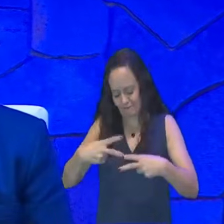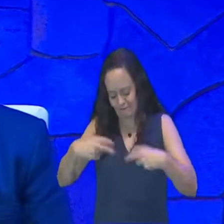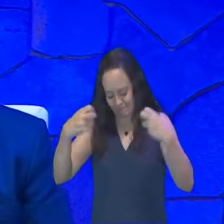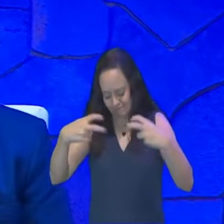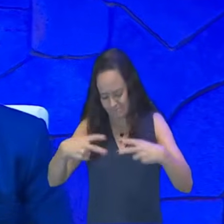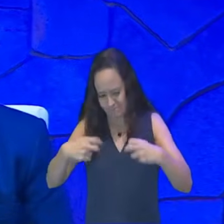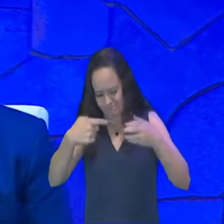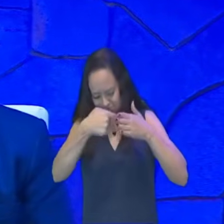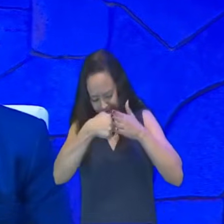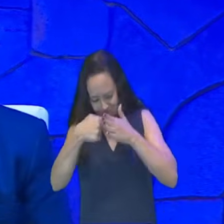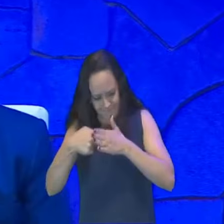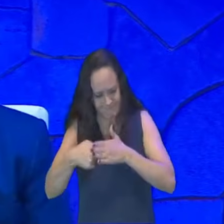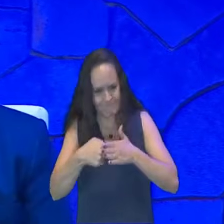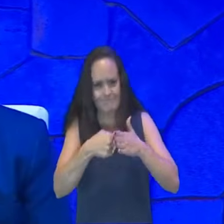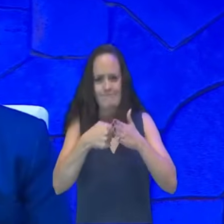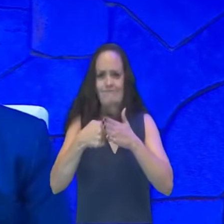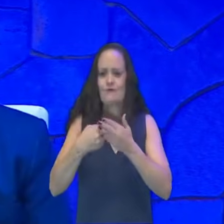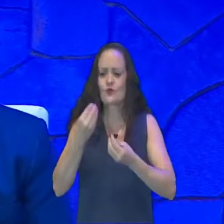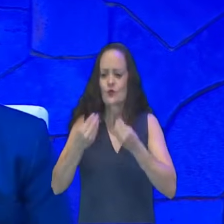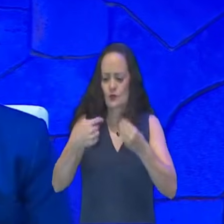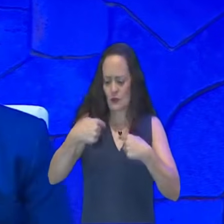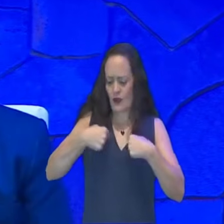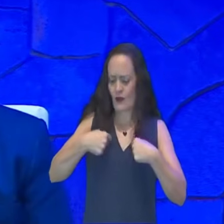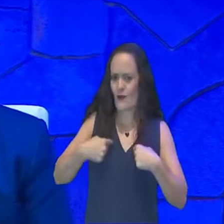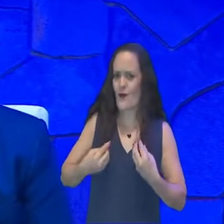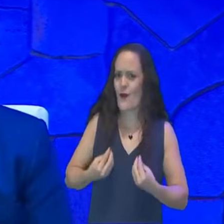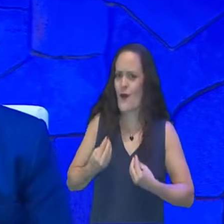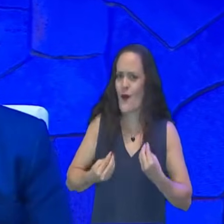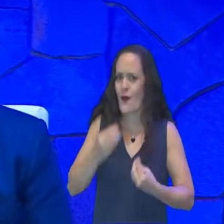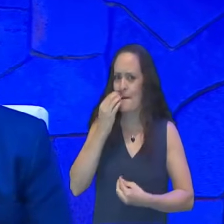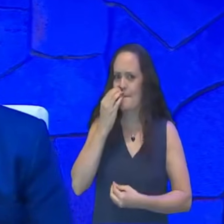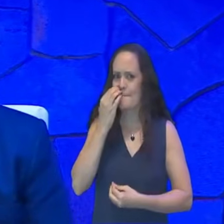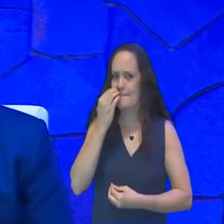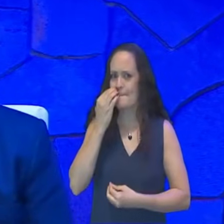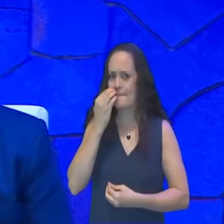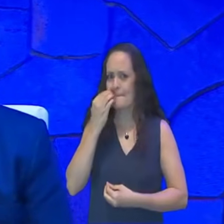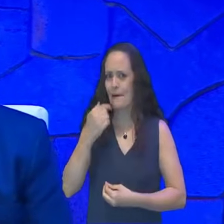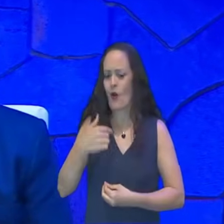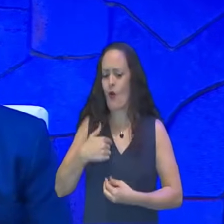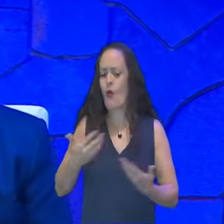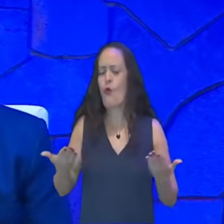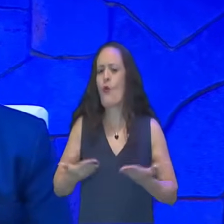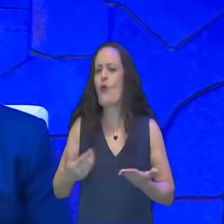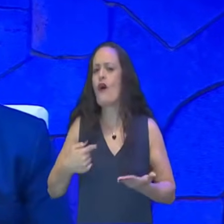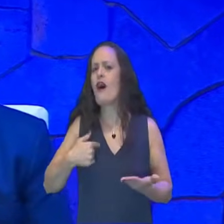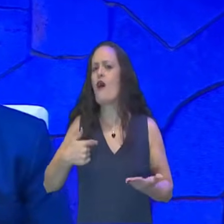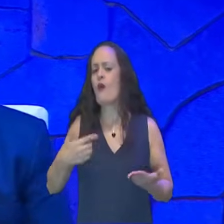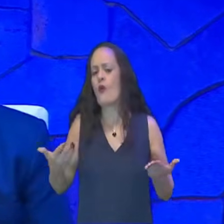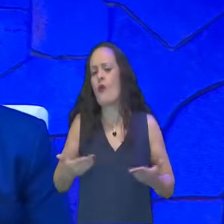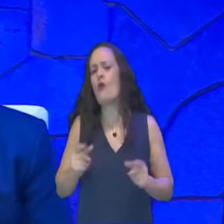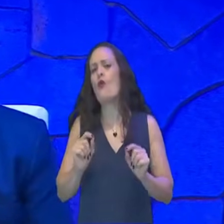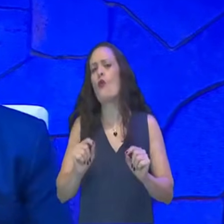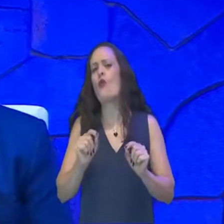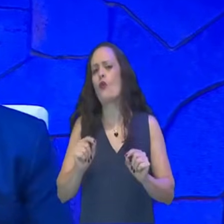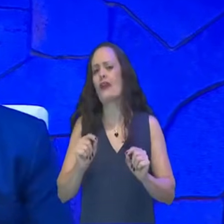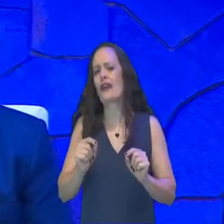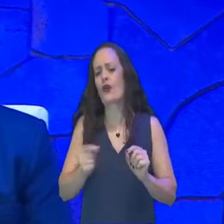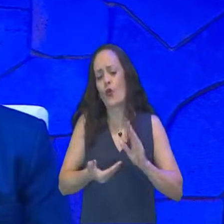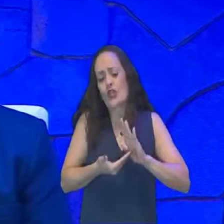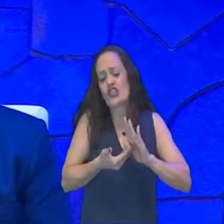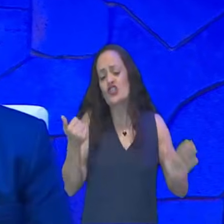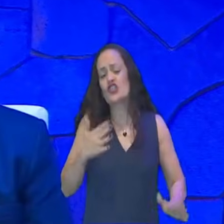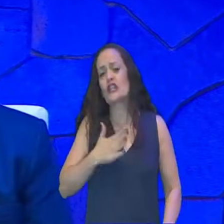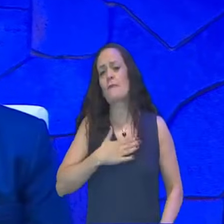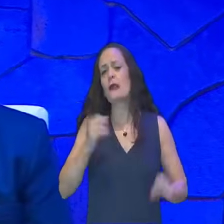É observar e pensar: o que me for tirado hoje rouba a minha